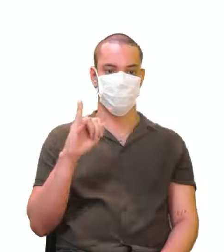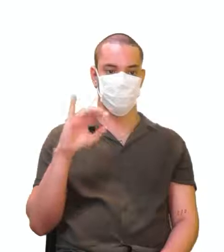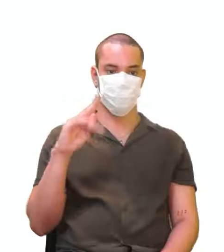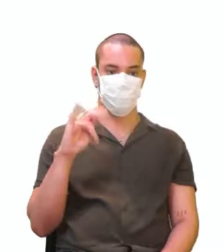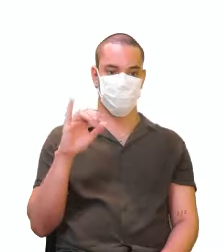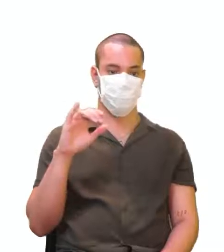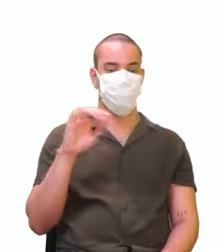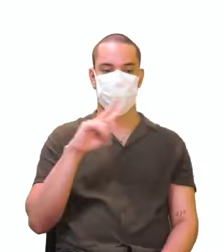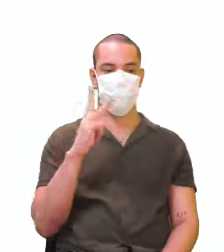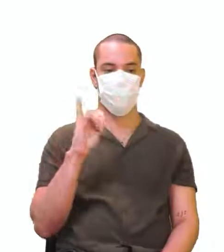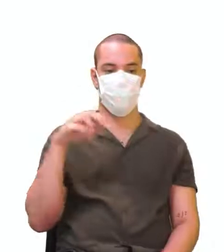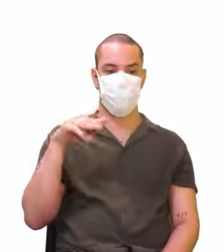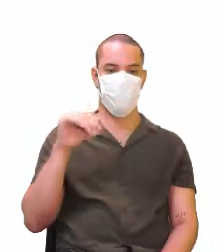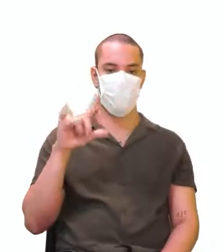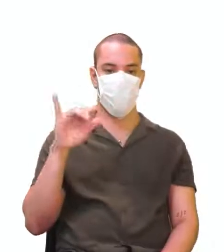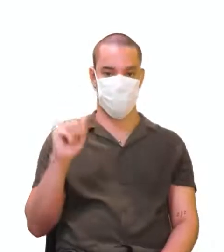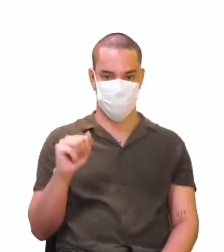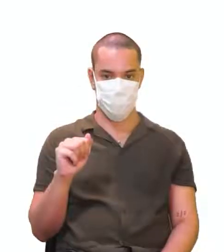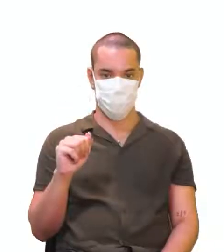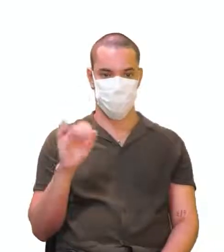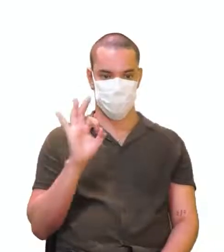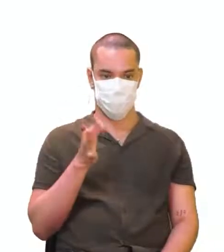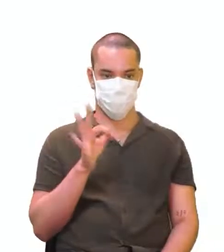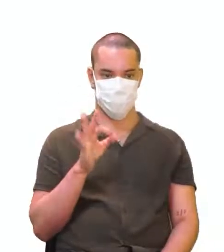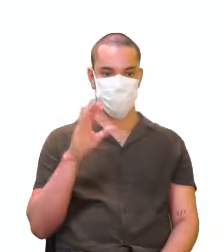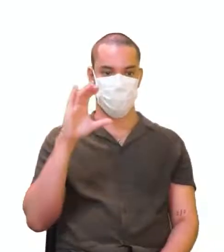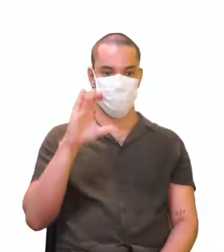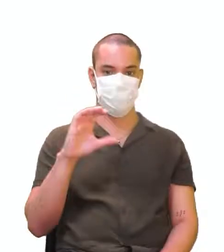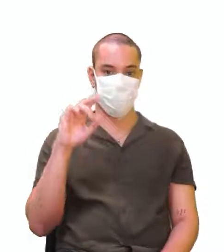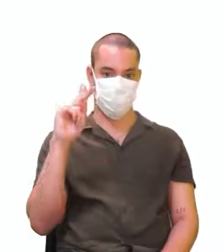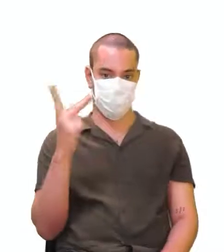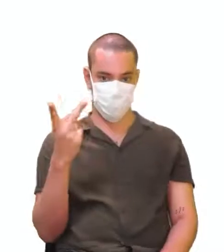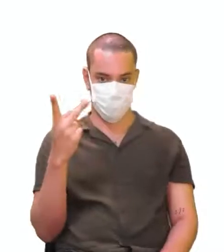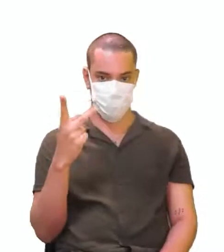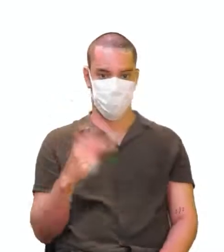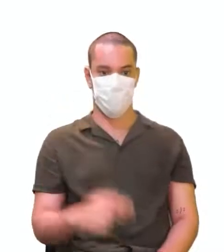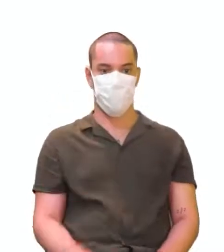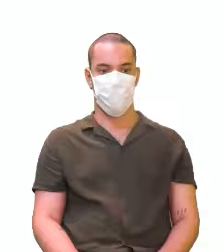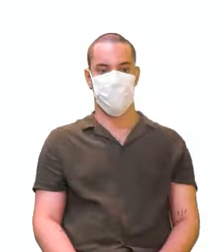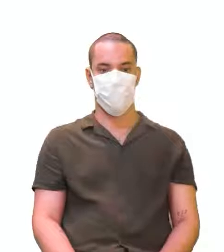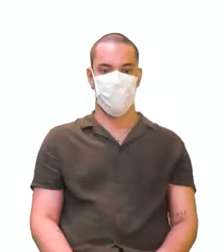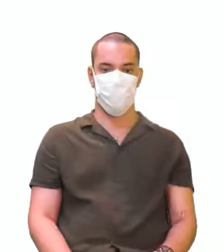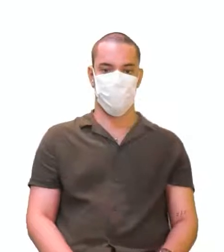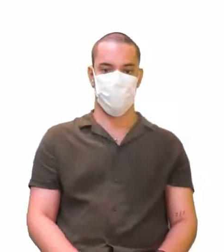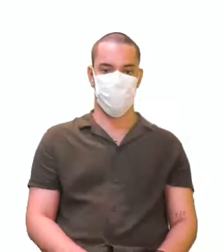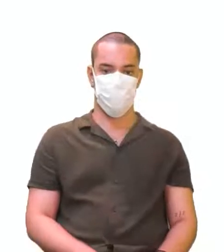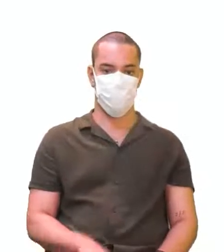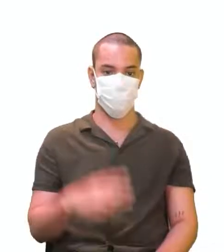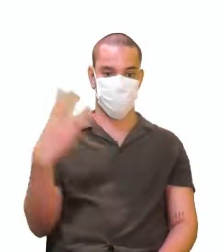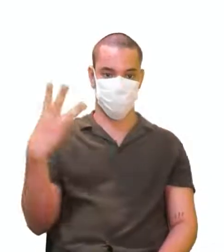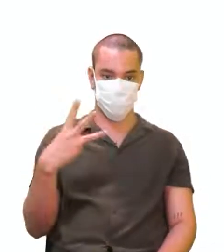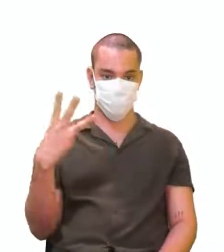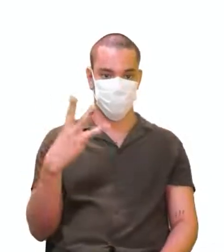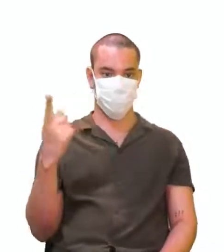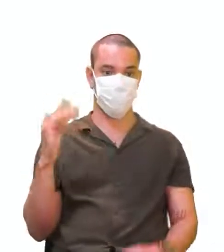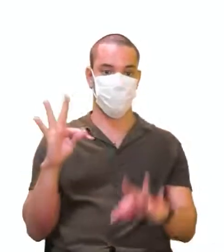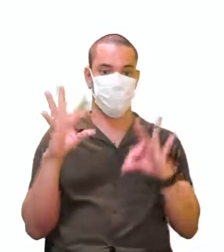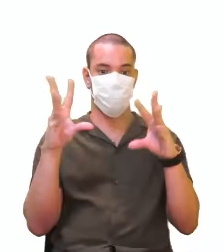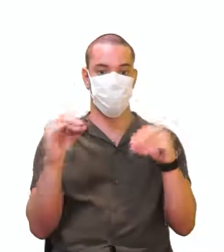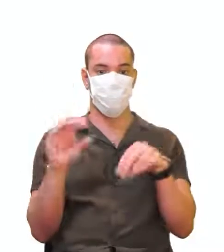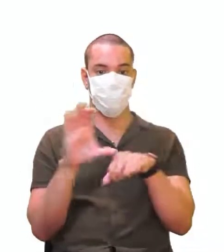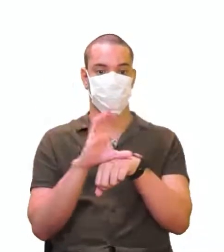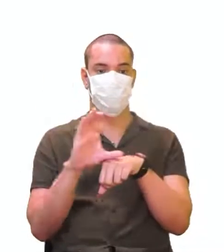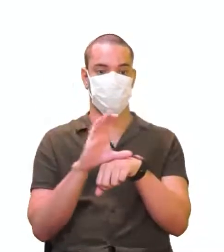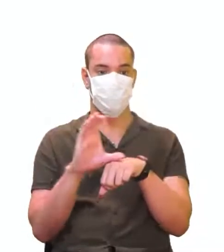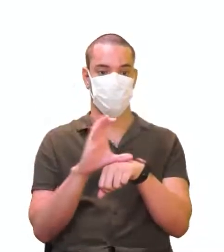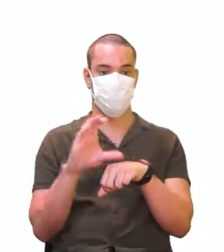Himalaia, tá? Vocês estão observando aqui que tem um Czinho e um Hzinho. Esse terceiro indivíduo aqui, ele é todo cinza,